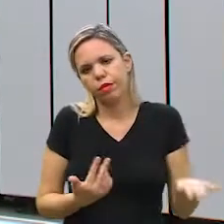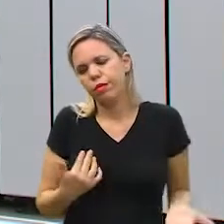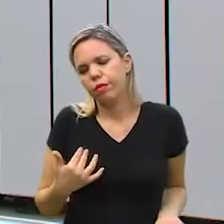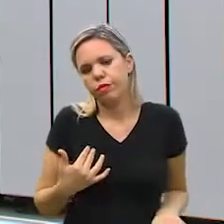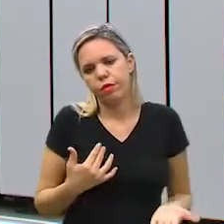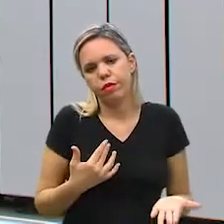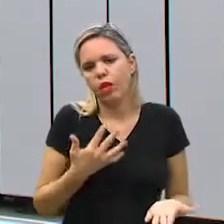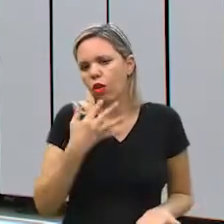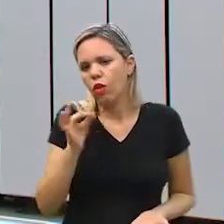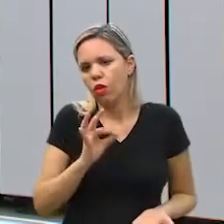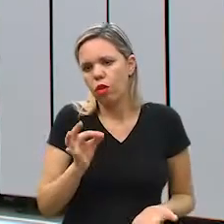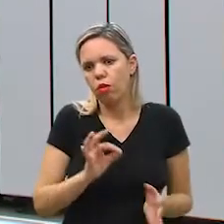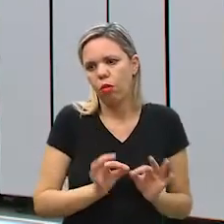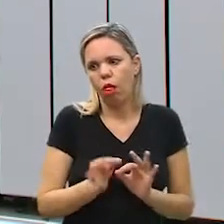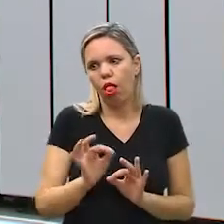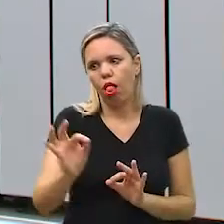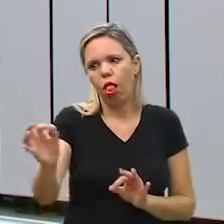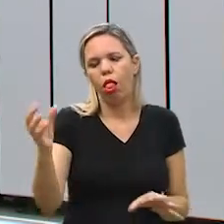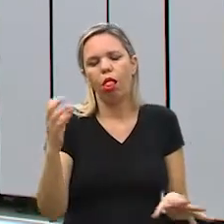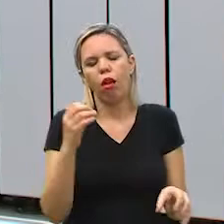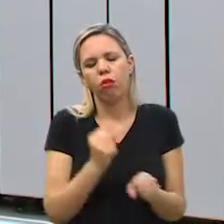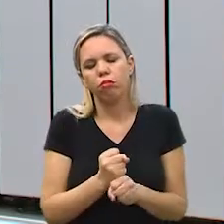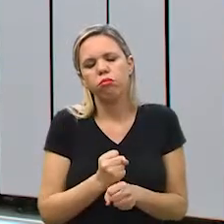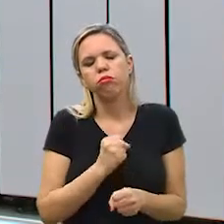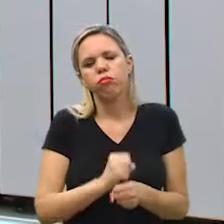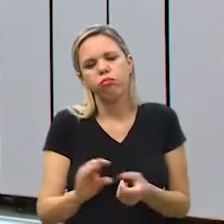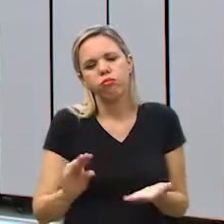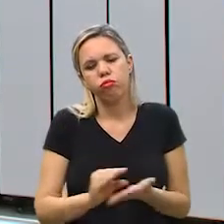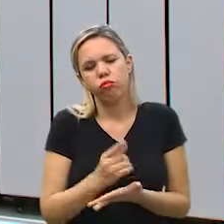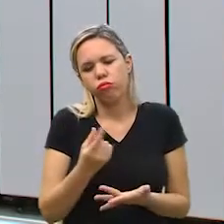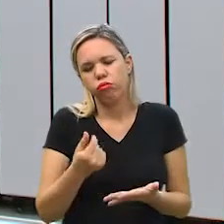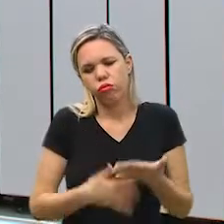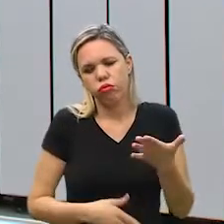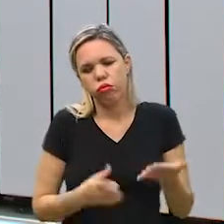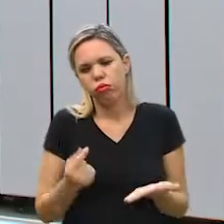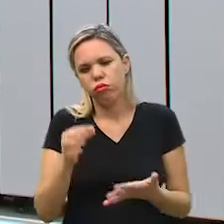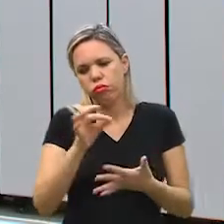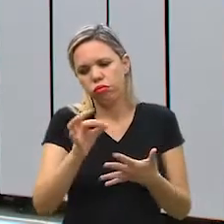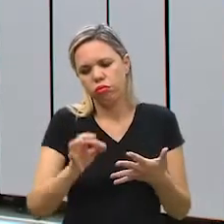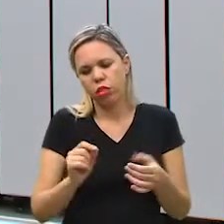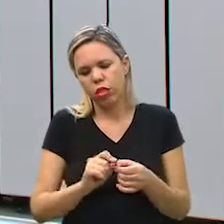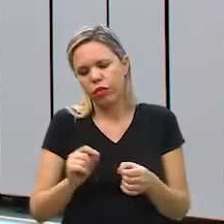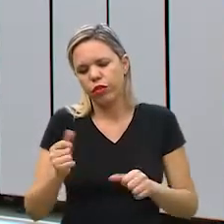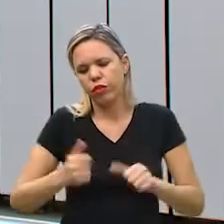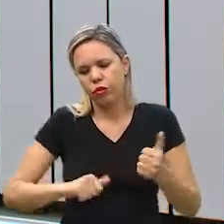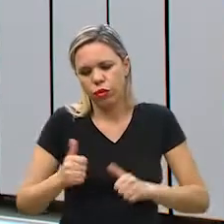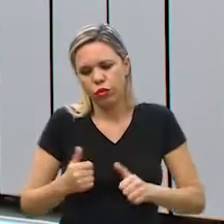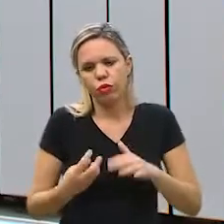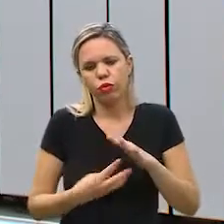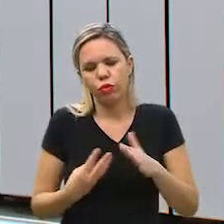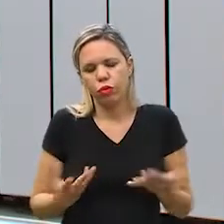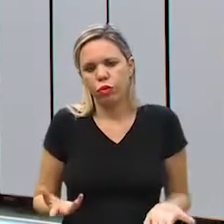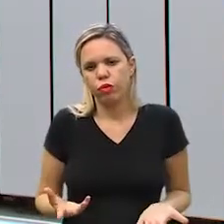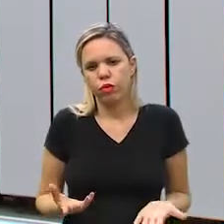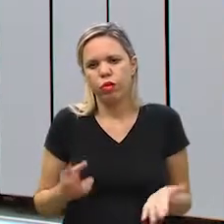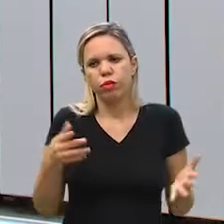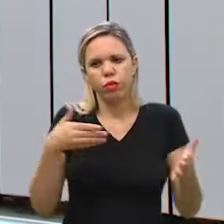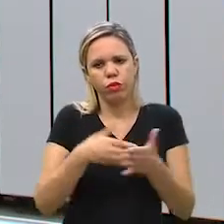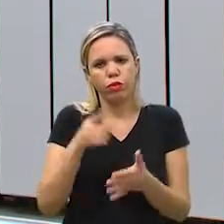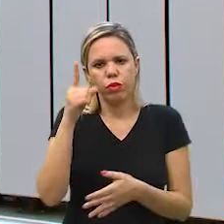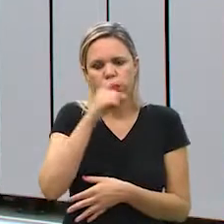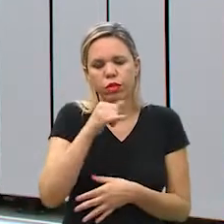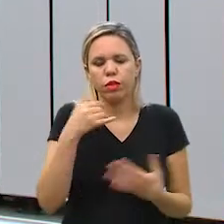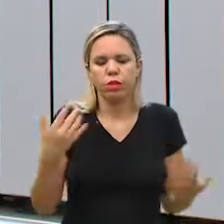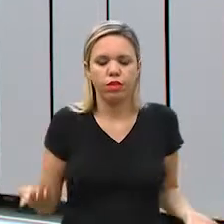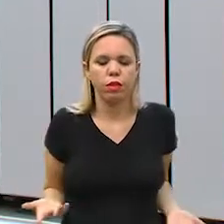não conhece o trâmite que tem que ser feito, tem que ter o orçamento, tem que ter o dinheiro, tem que fazer a licitação. Então, assim, são dificuldades